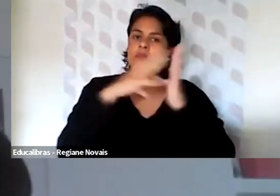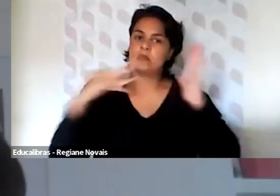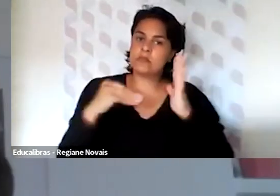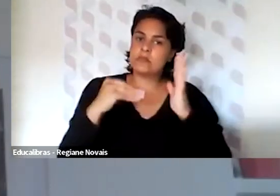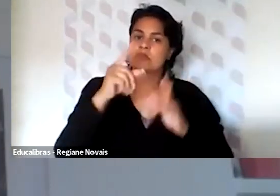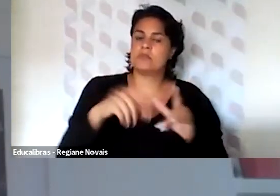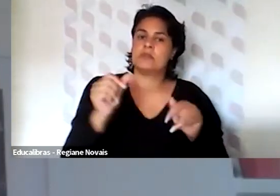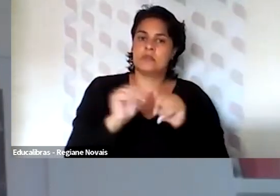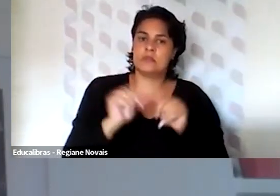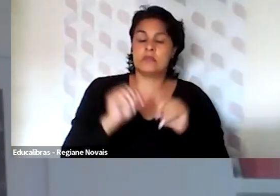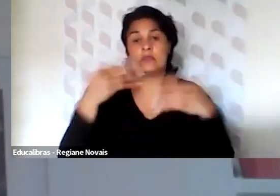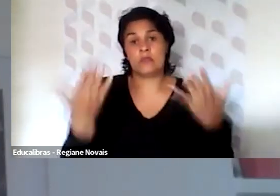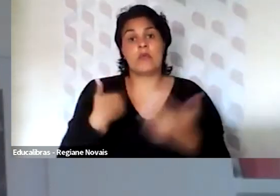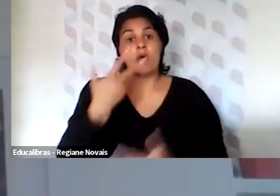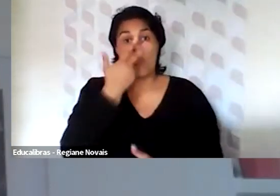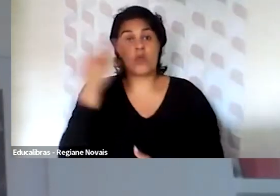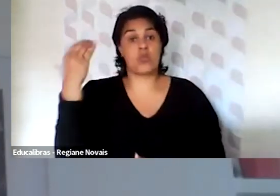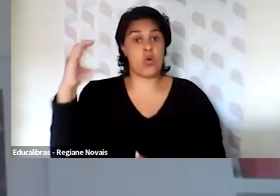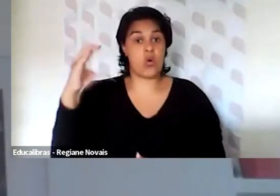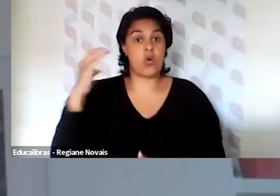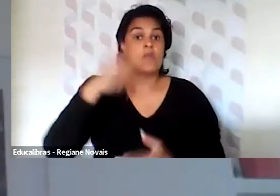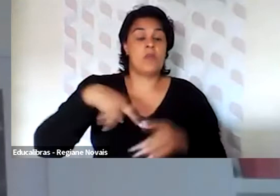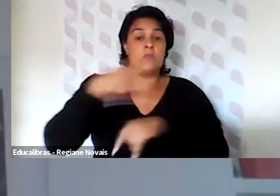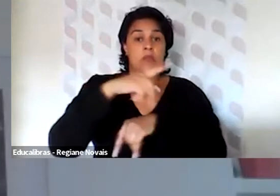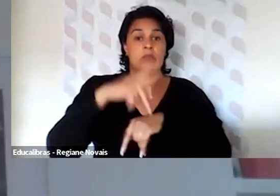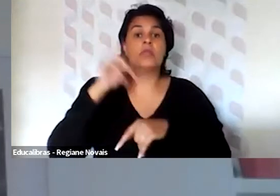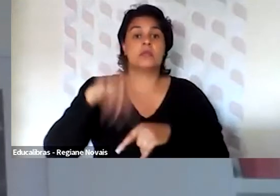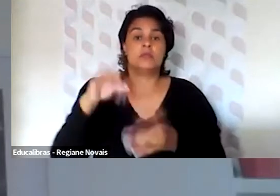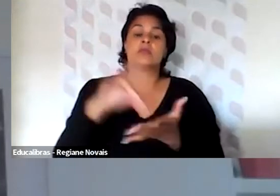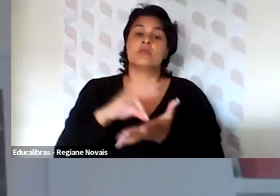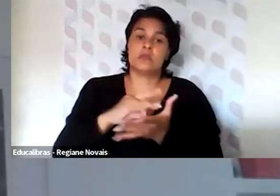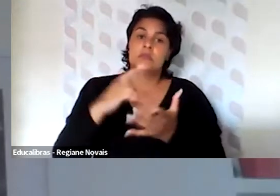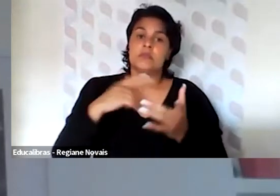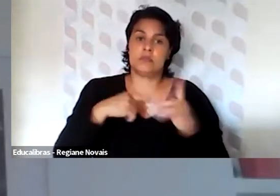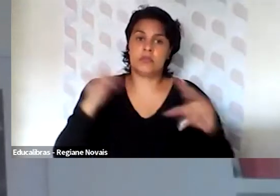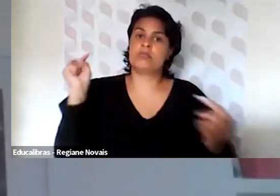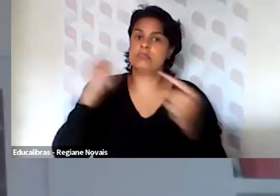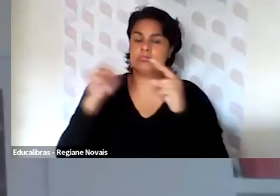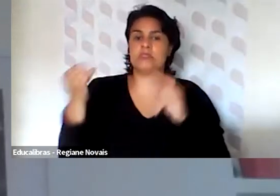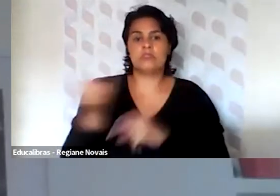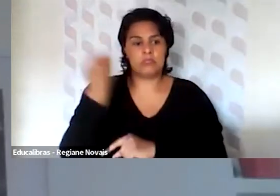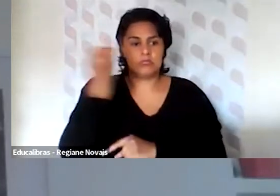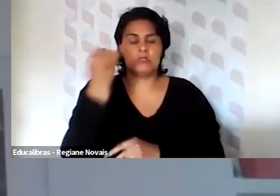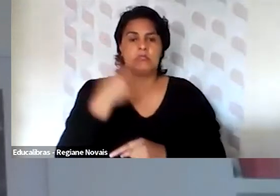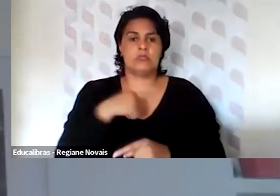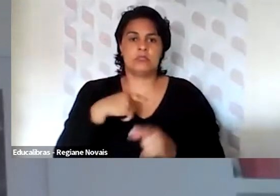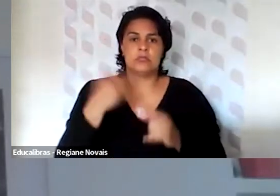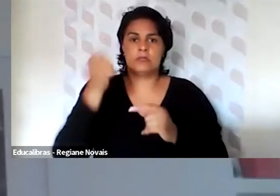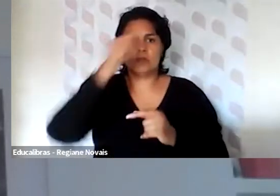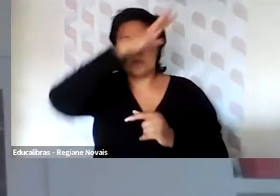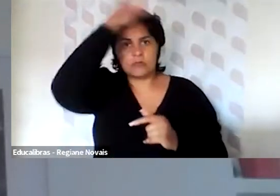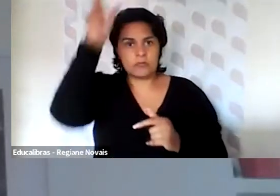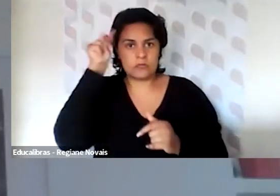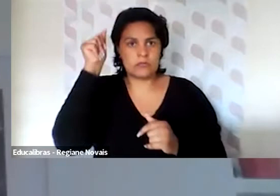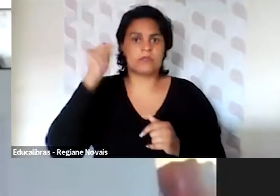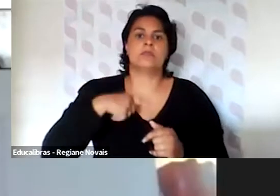que a Colômbia é um dos países também, tem uma porção fundamental da Amazônia, e tem programas interessantes como o Biodiversidades,